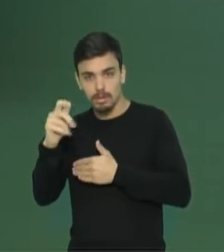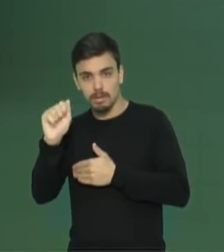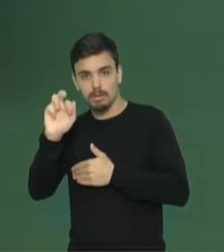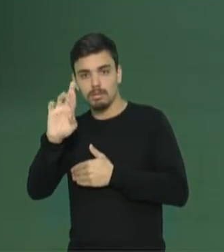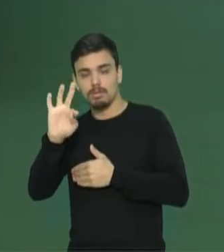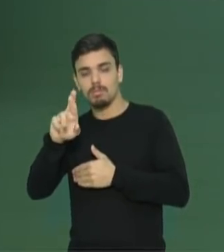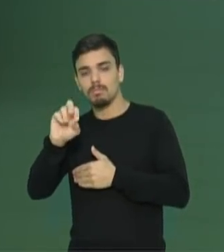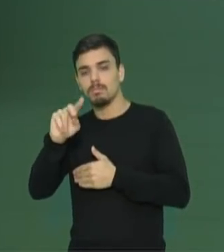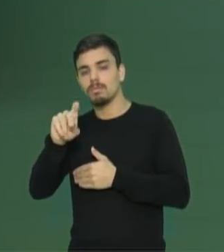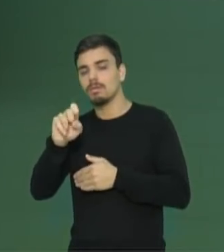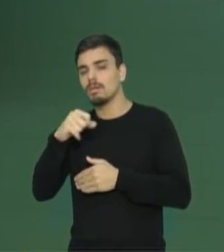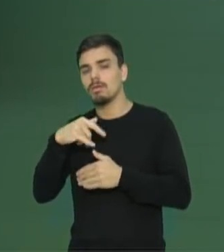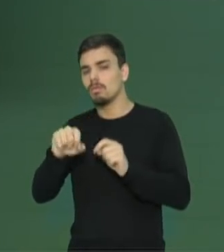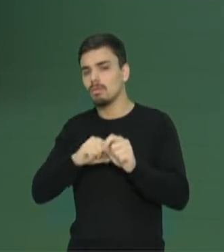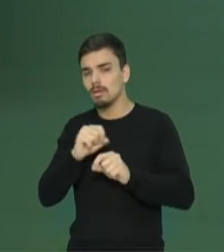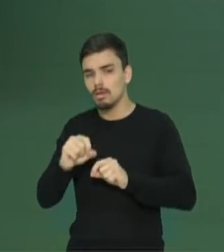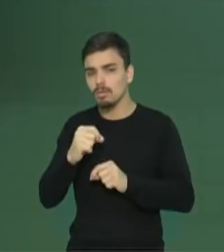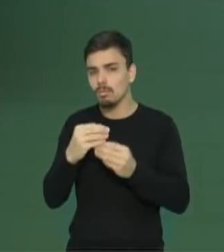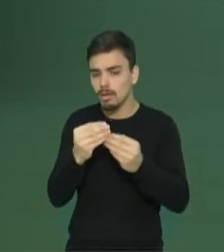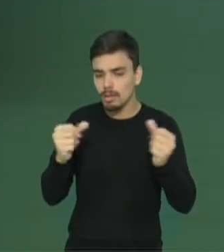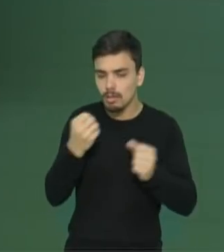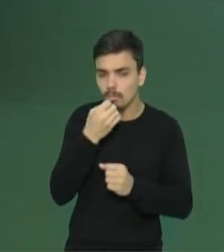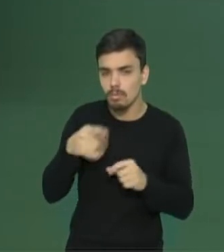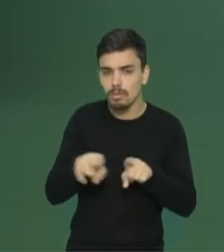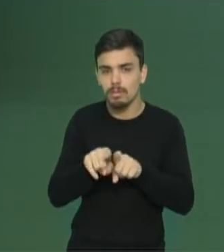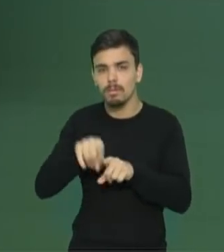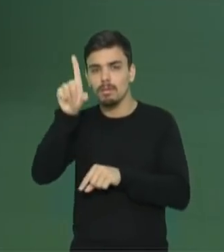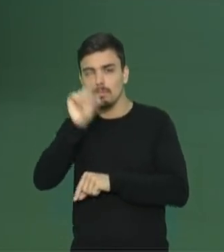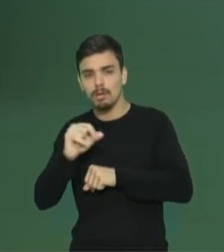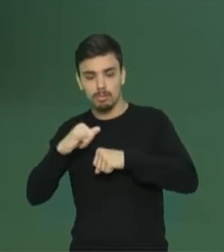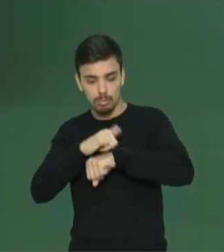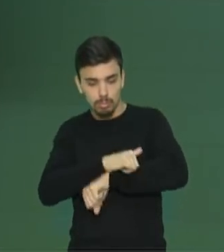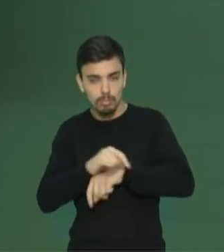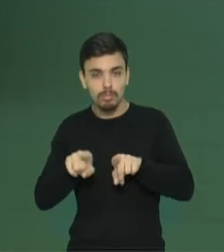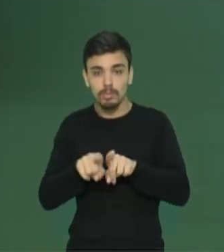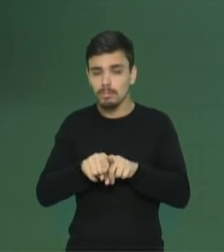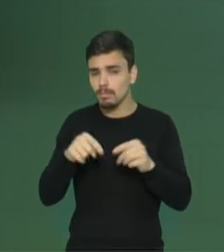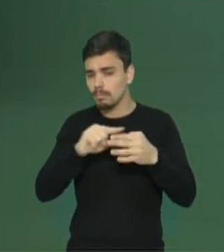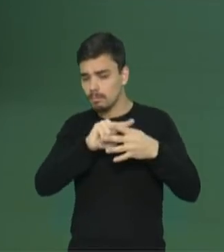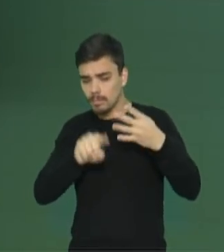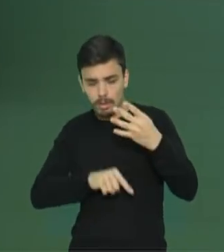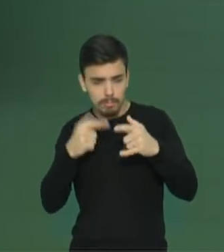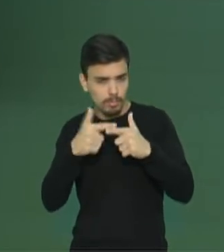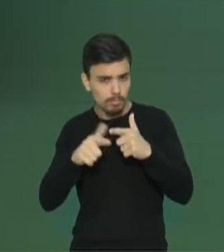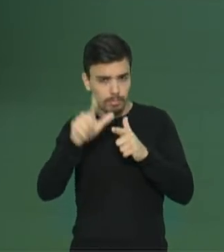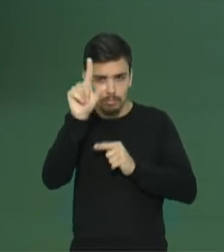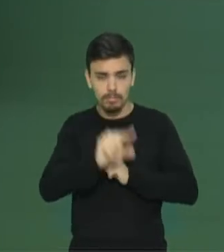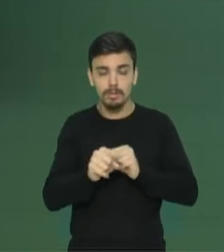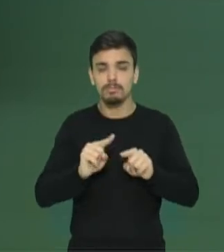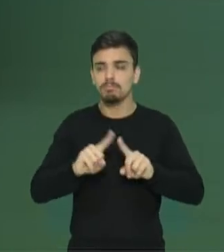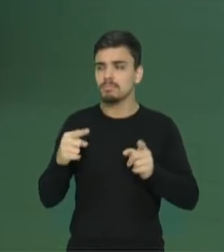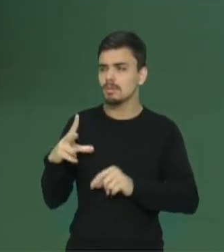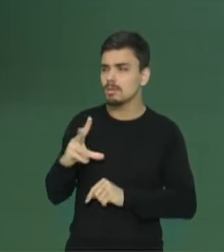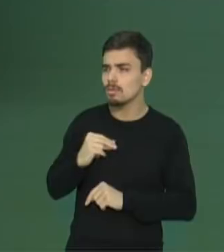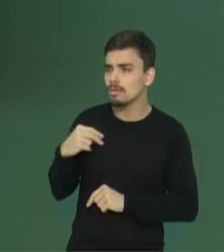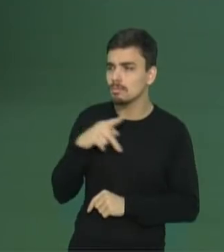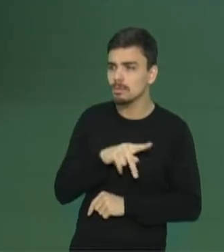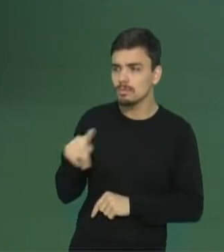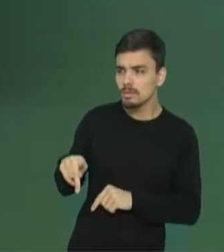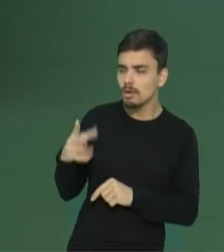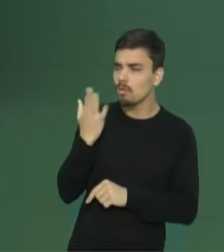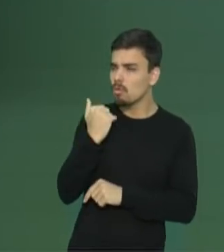de alta qualidade, menos gordura, vários outros problemas a menos. Nossa, professor, mas eu vou